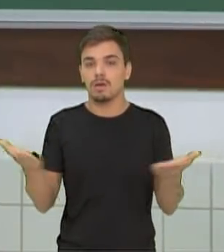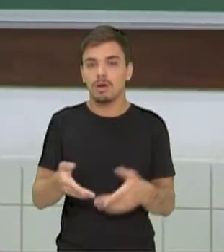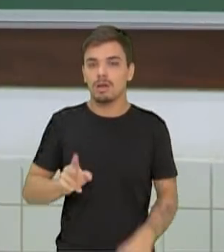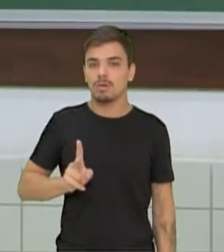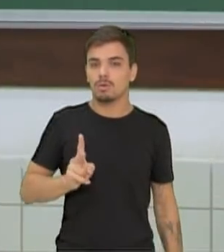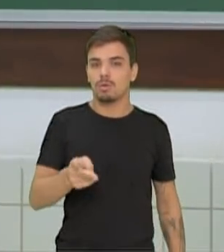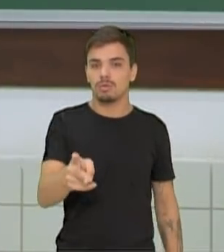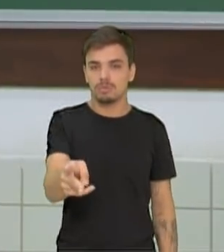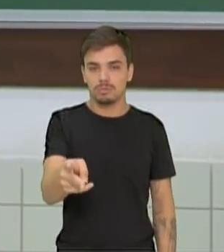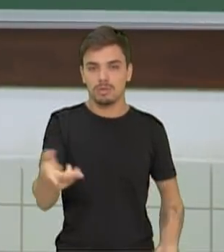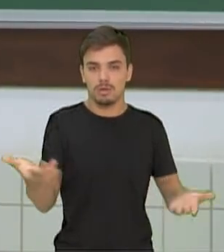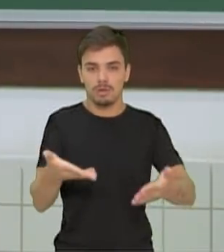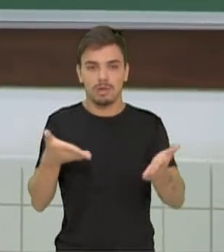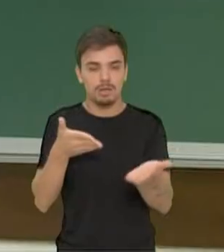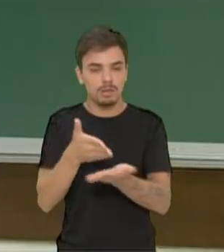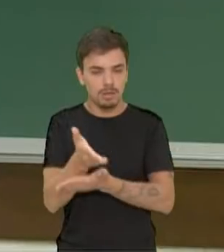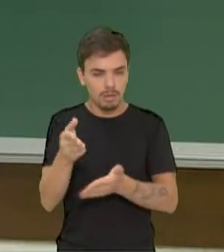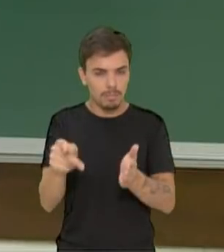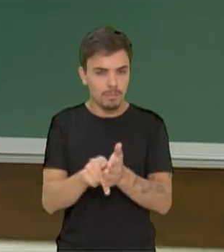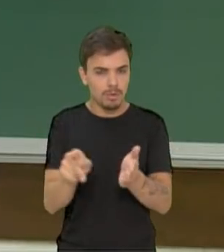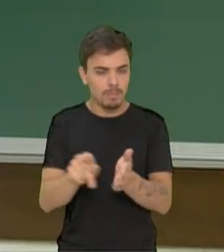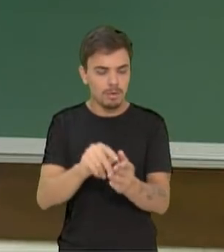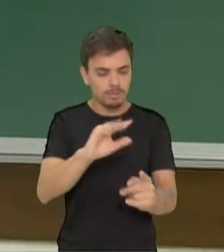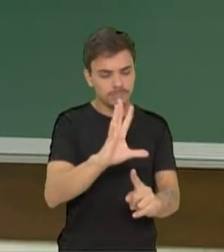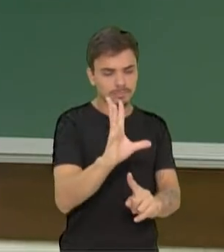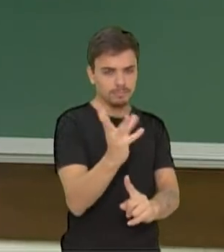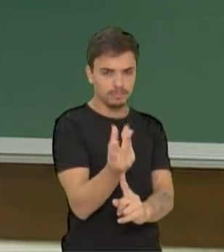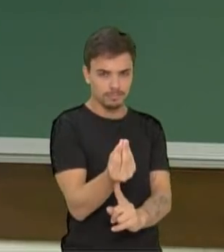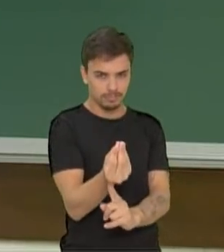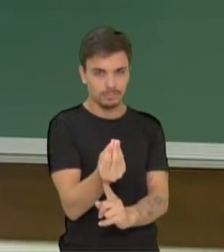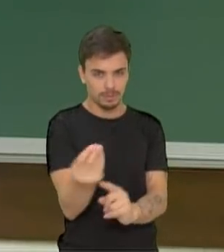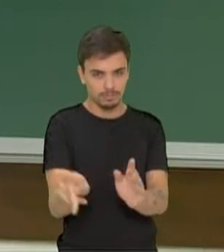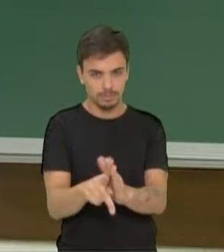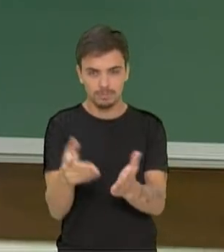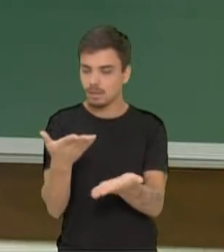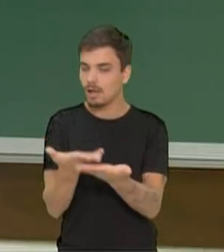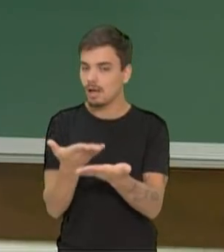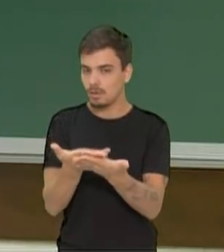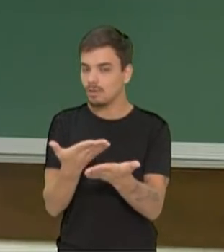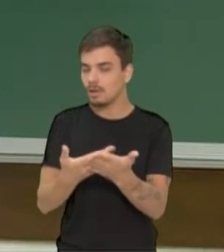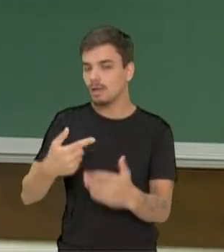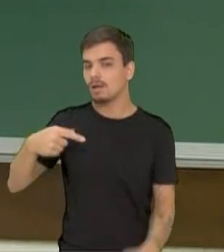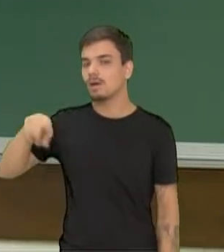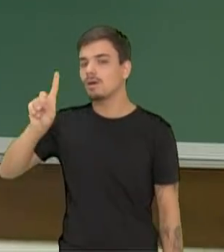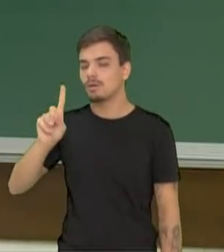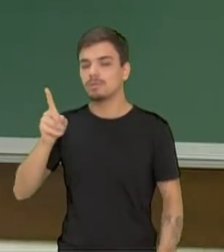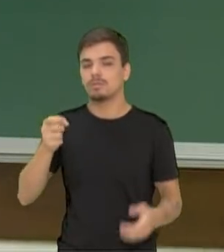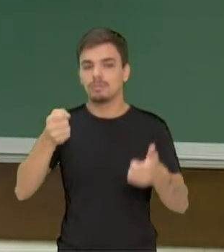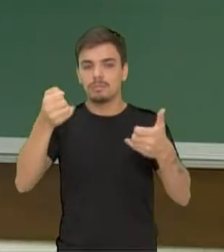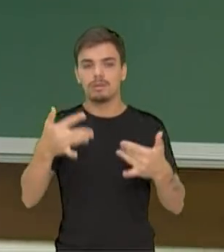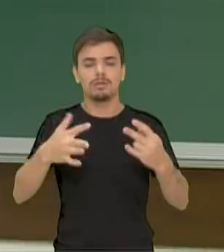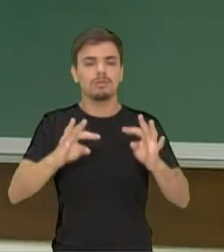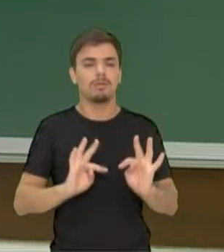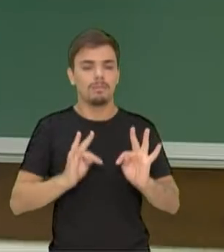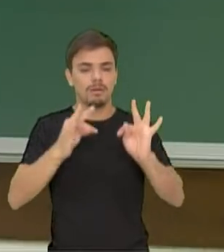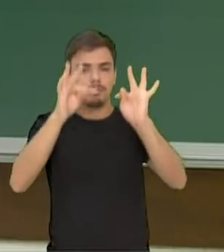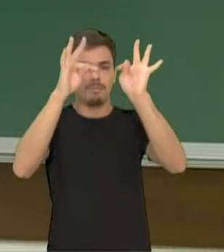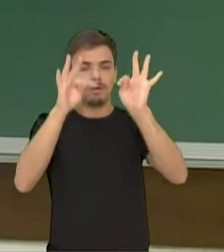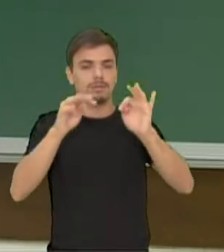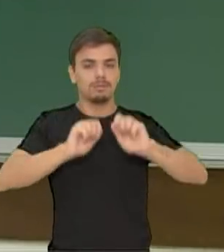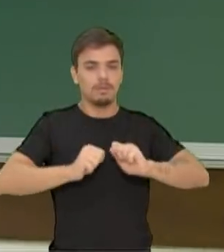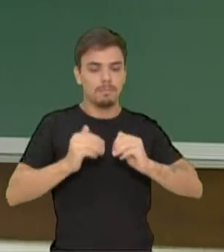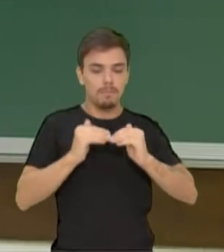Continuando, a gente vai entrar numa parte mais artística agora da aula, né? A gente estava falando de avanços tecnológicos, que tem a ver